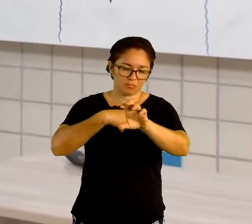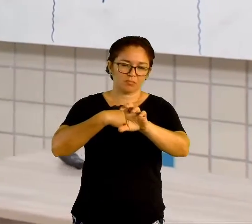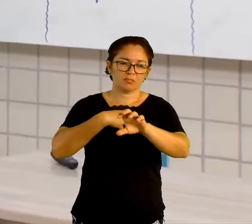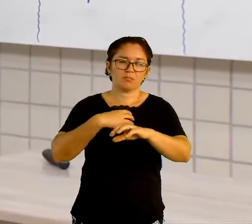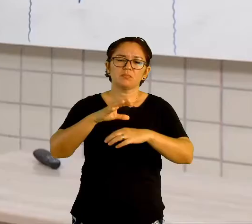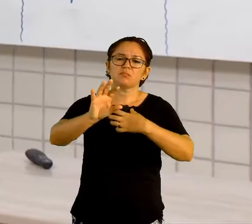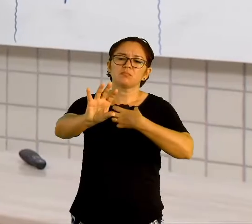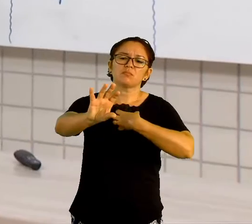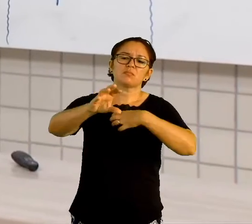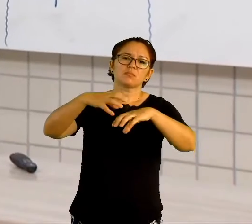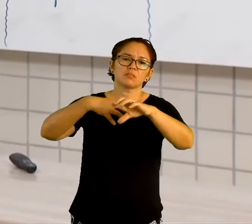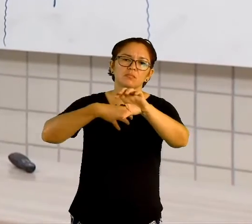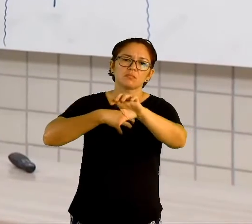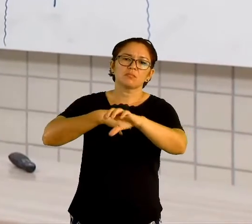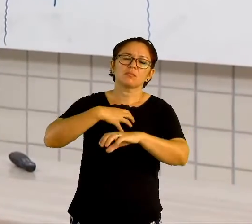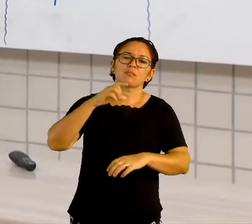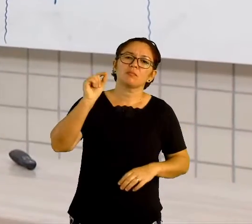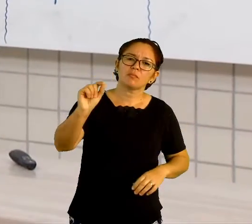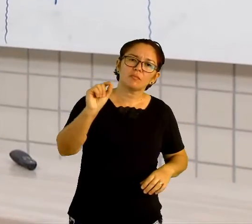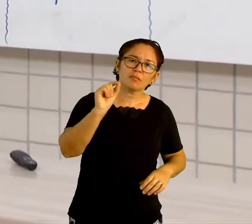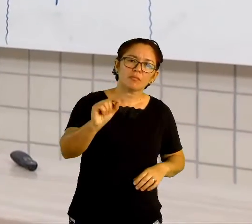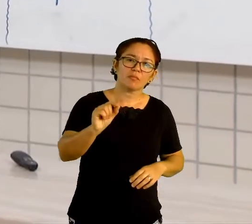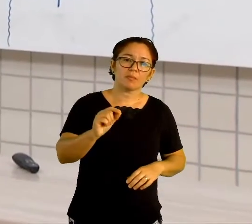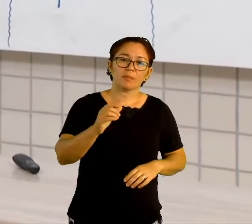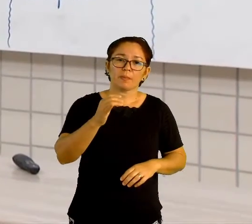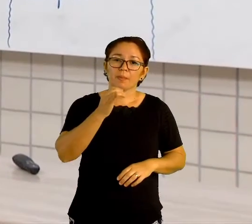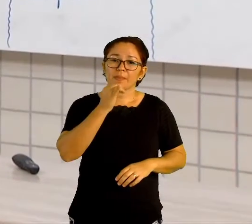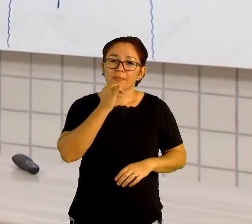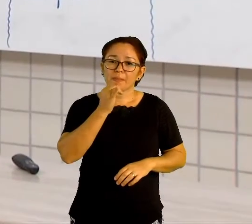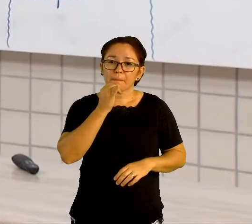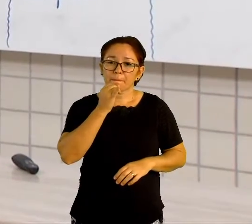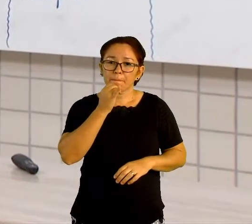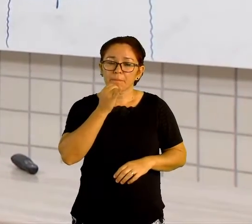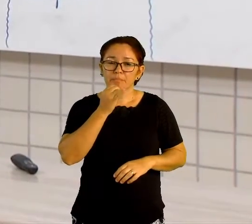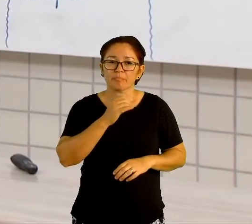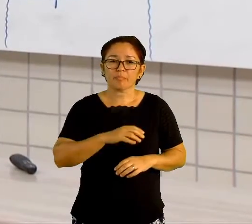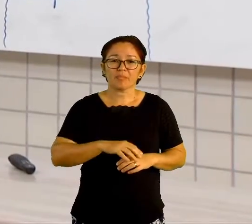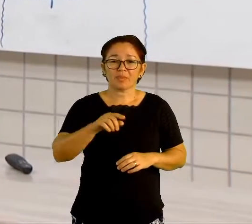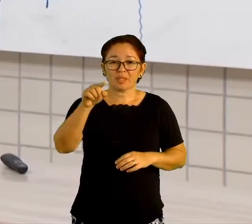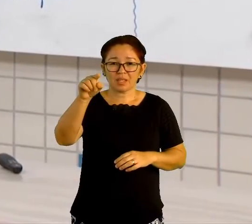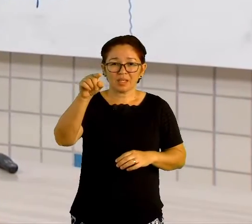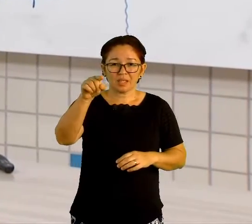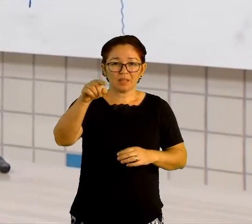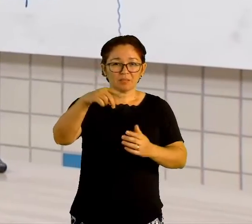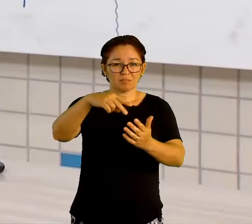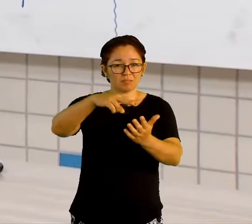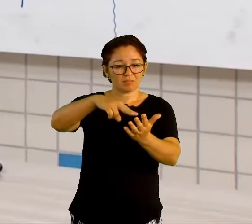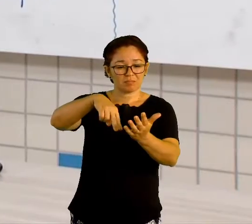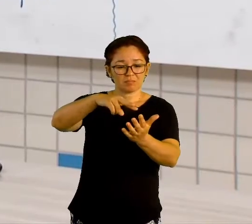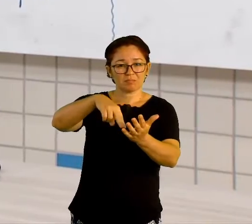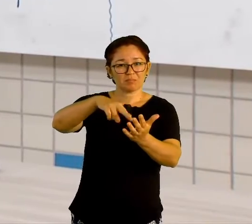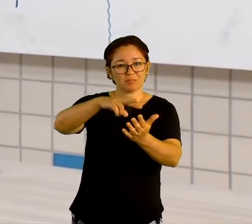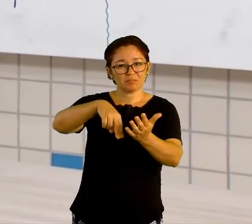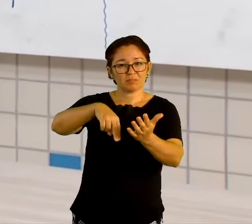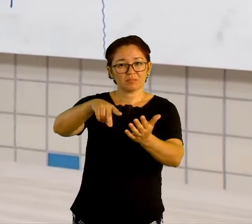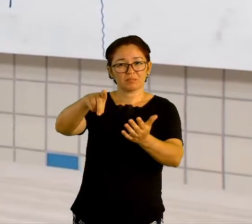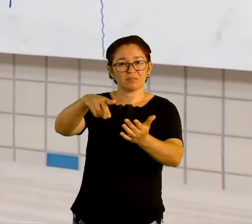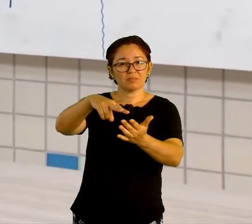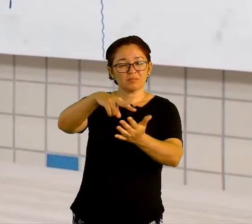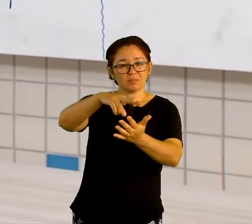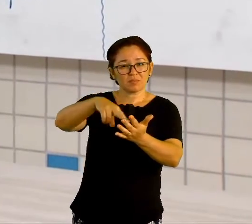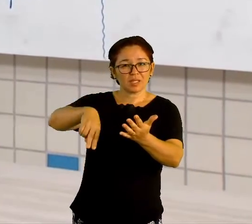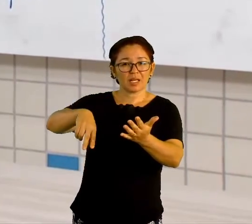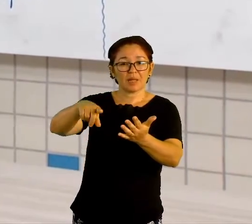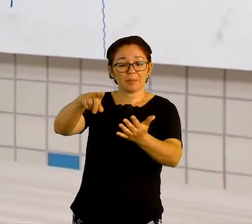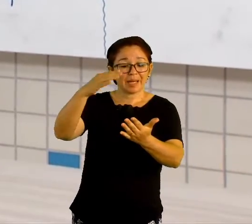com o leitor, significa dizer que o leitor precisa ter aquele sentimento daquilo que está sendo mostrado